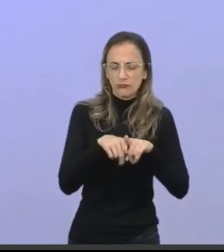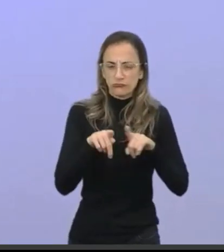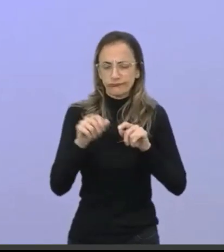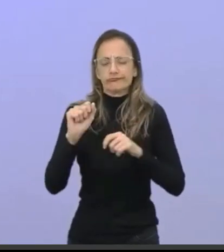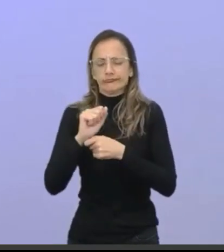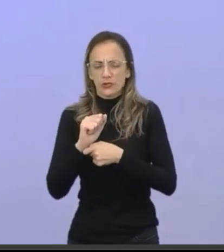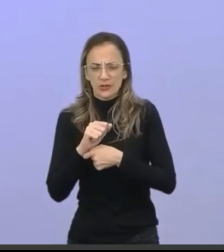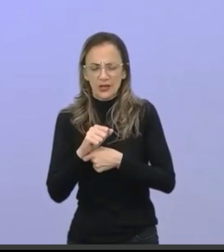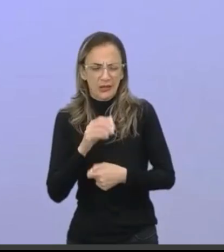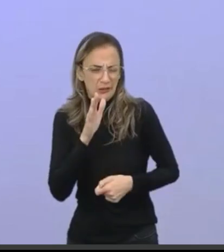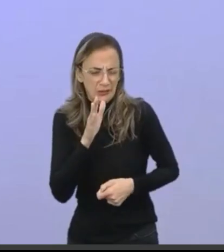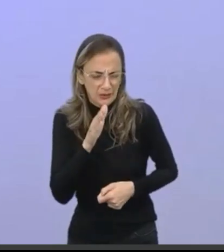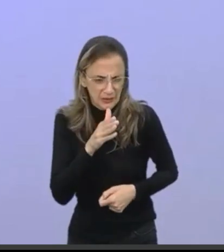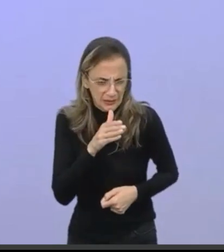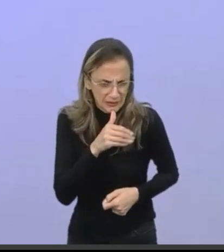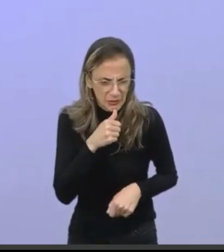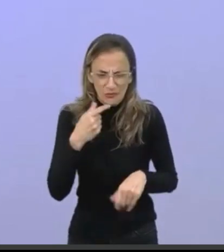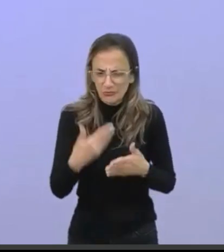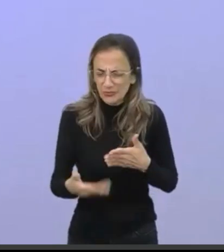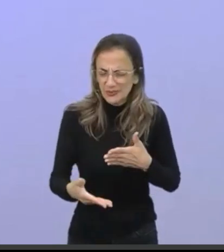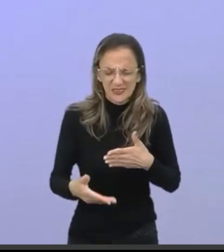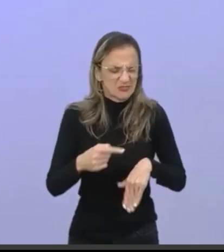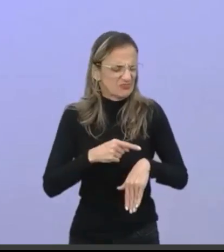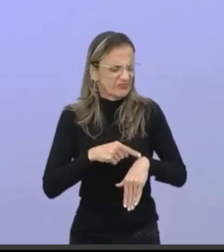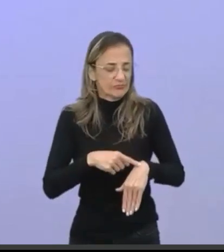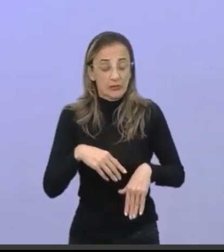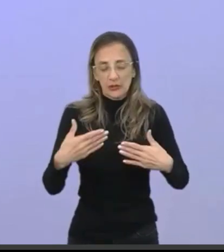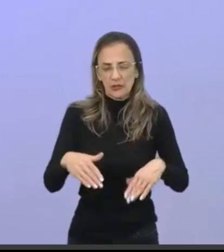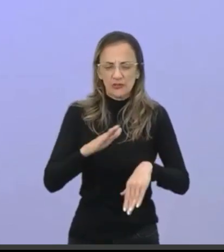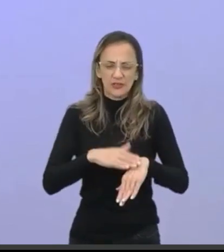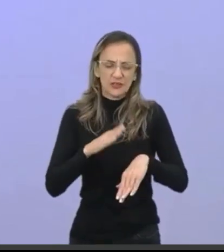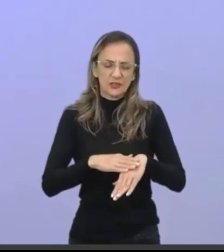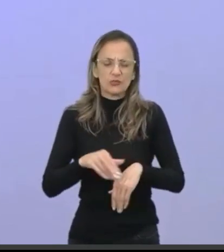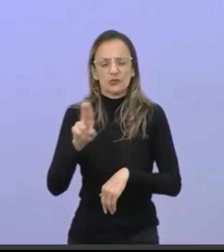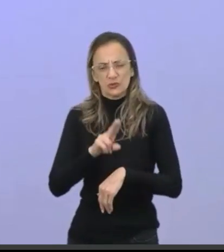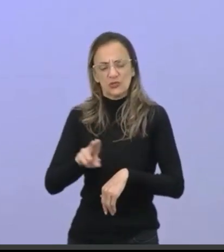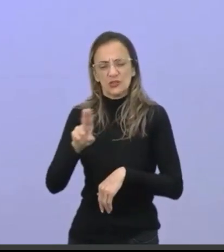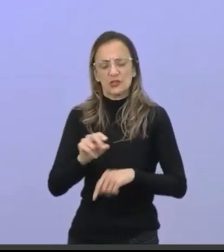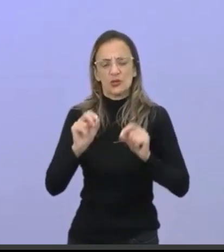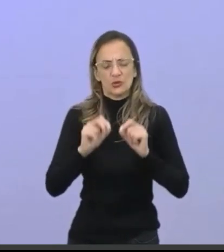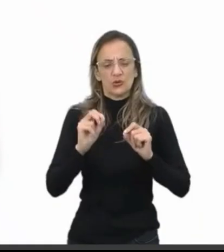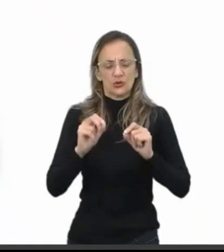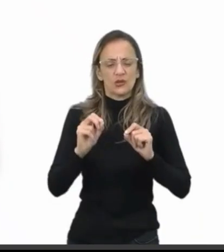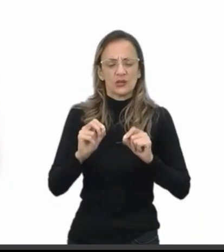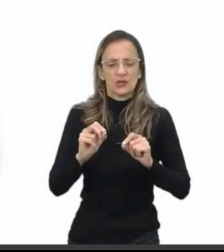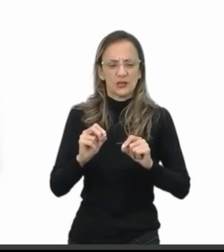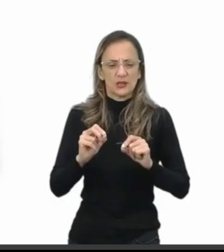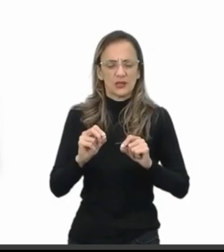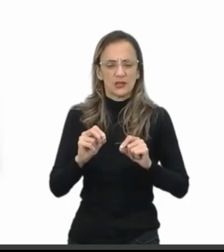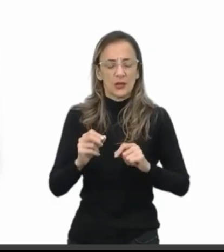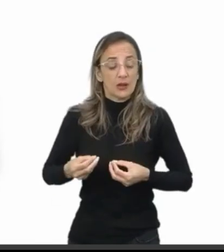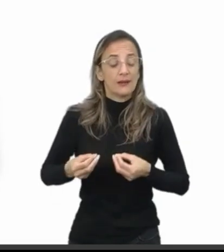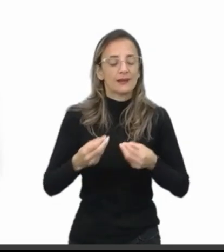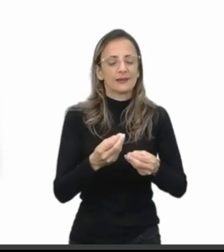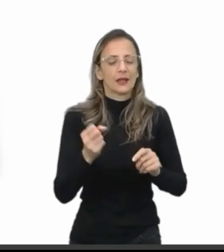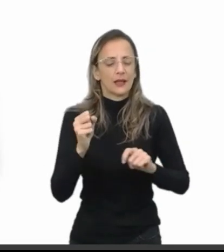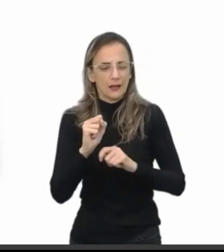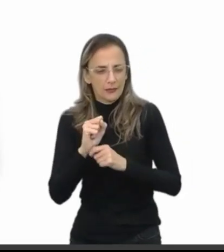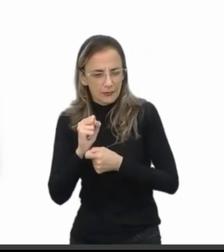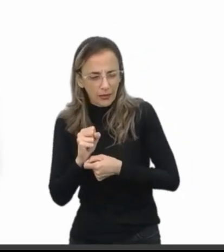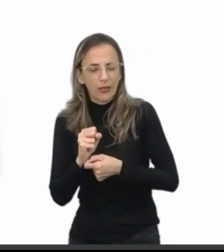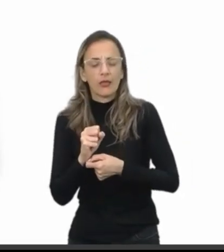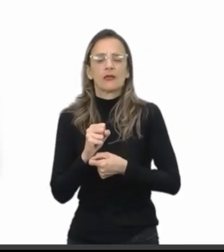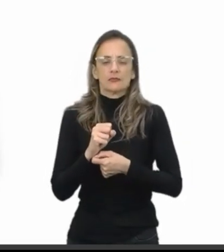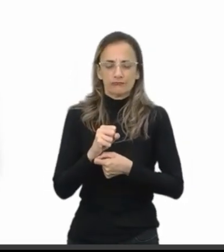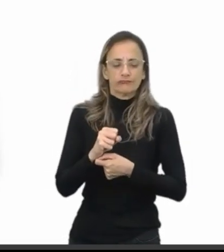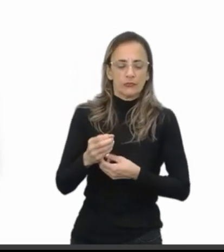ali atrás desses e-mails e dessa senha. A gente traz como sugestão fazer uma etiqueta igual essa que tem na tela, para você entregar para o seu estudante, para ele colar no caderno. Isso vai otimizar